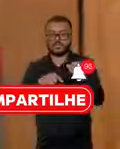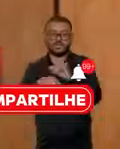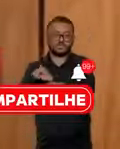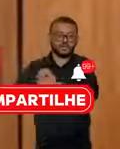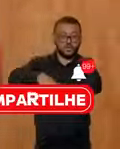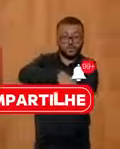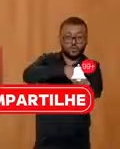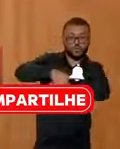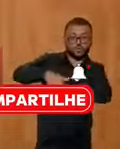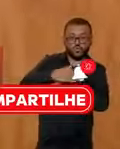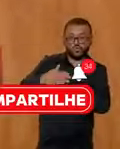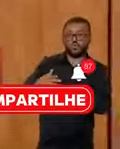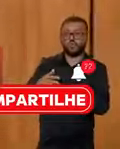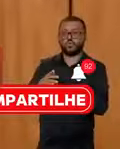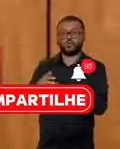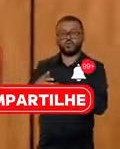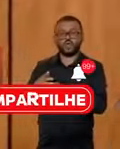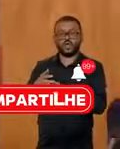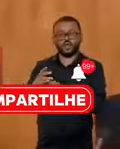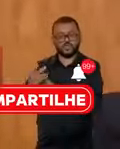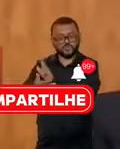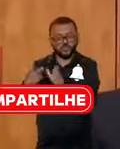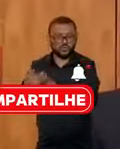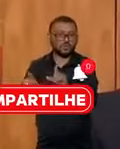ferrovia, sabe, para o Chile,